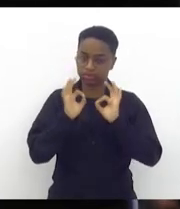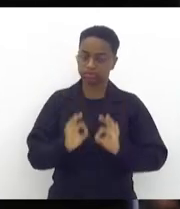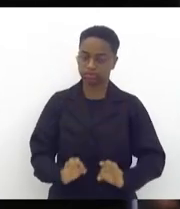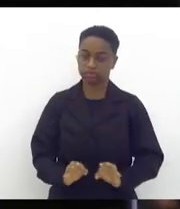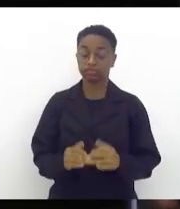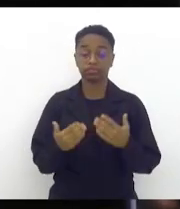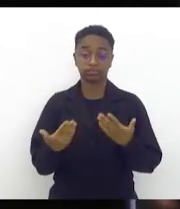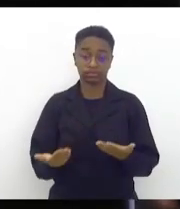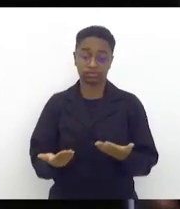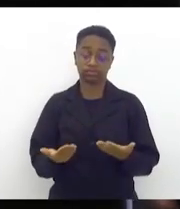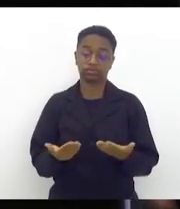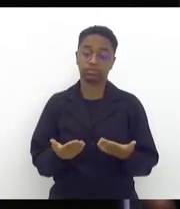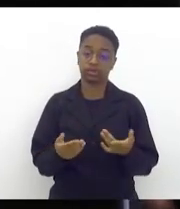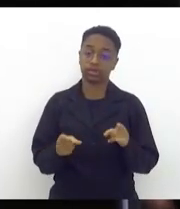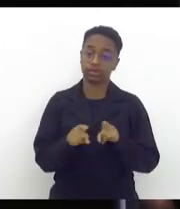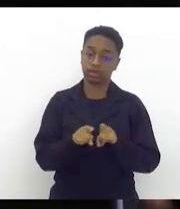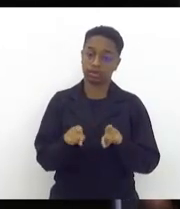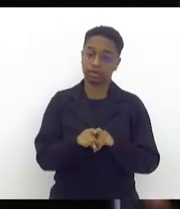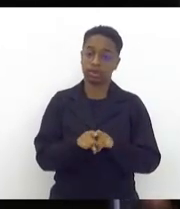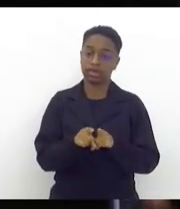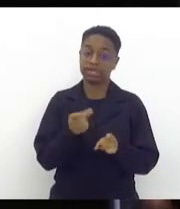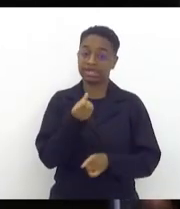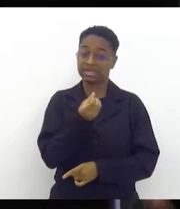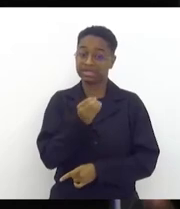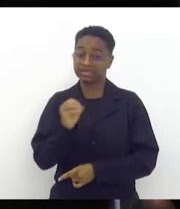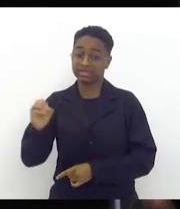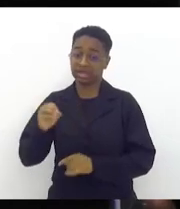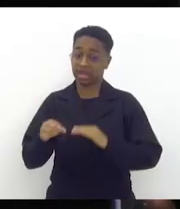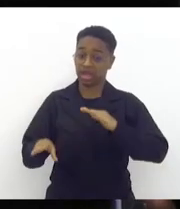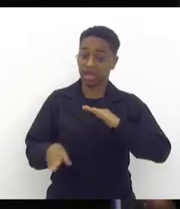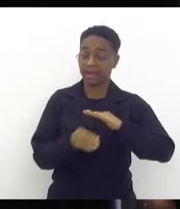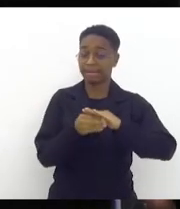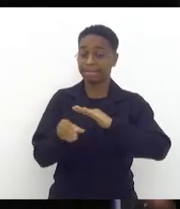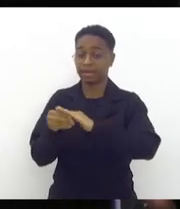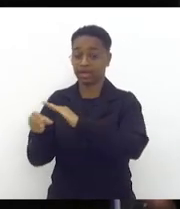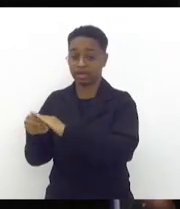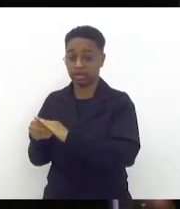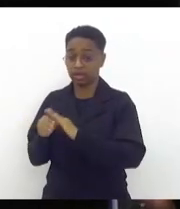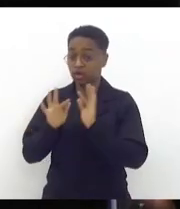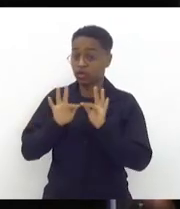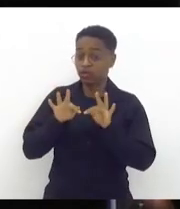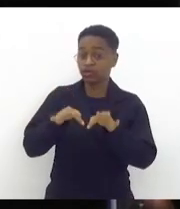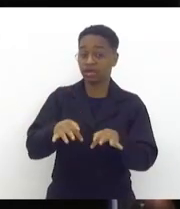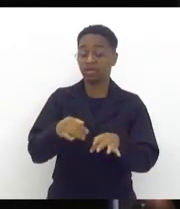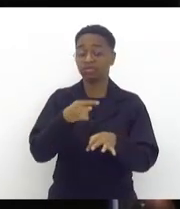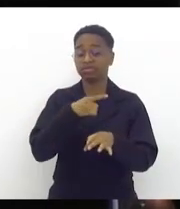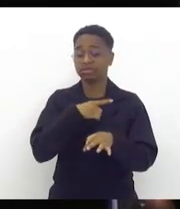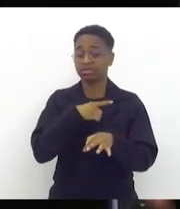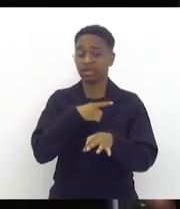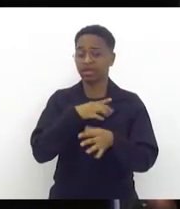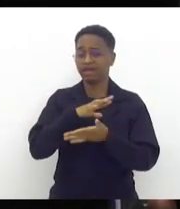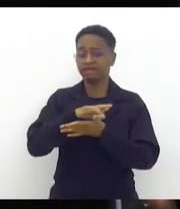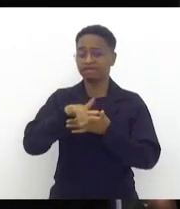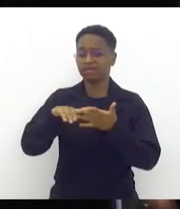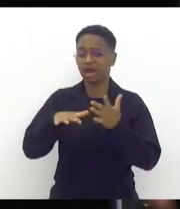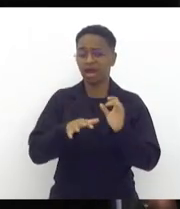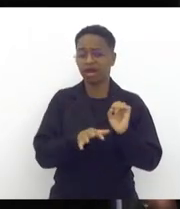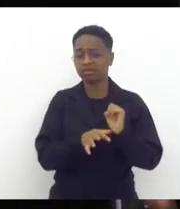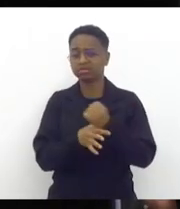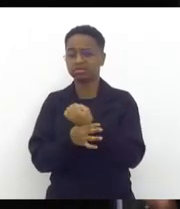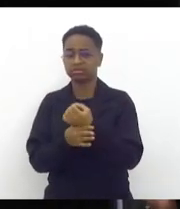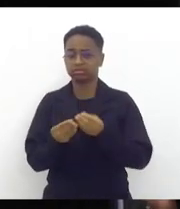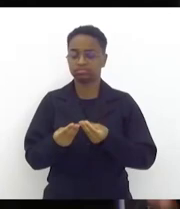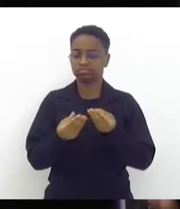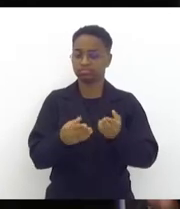não bastasse isso, essas 600 emendas chegou ao final com uma série de garantias